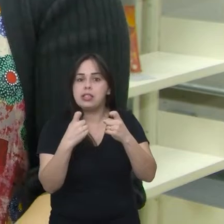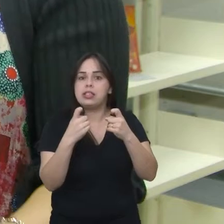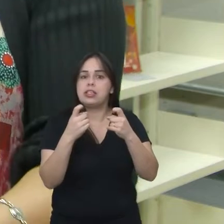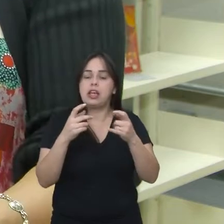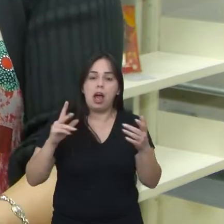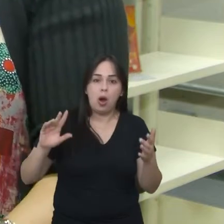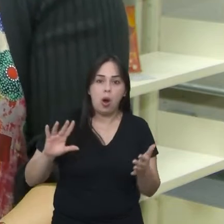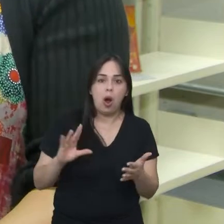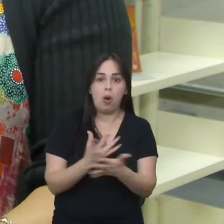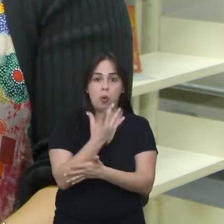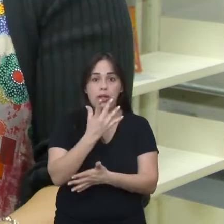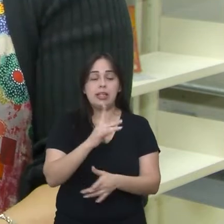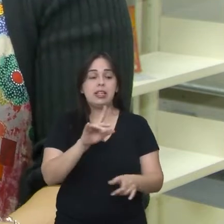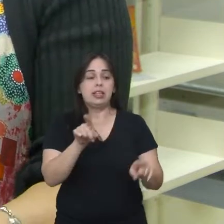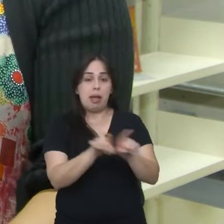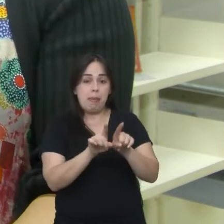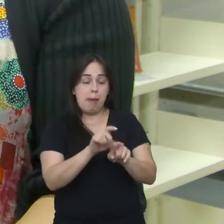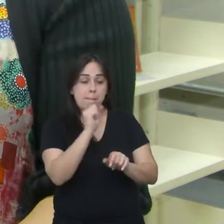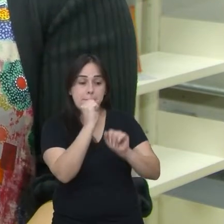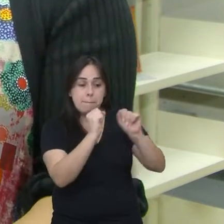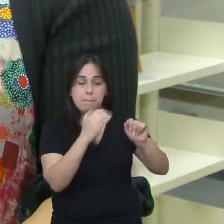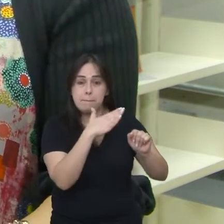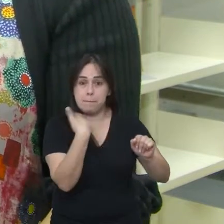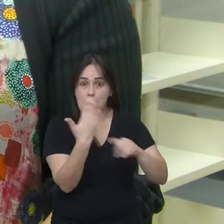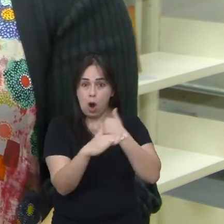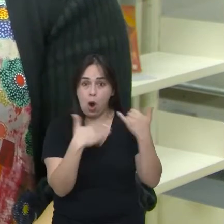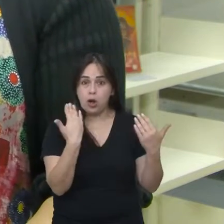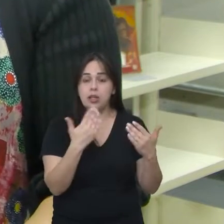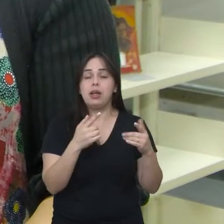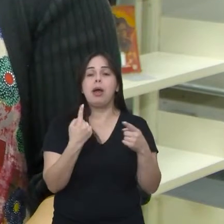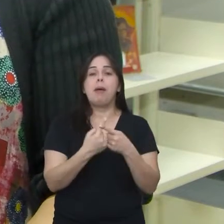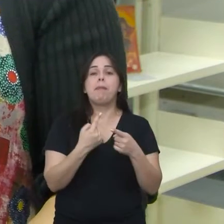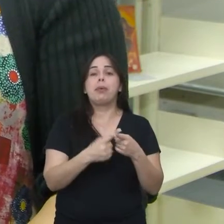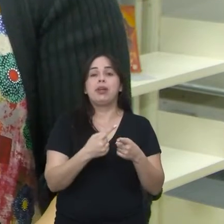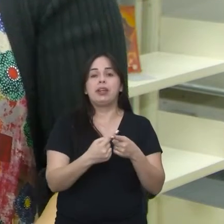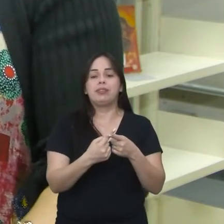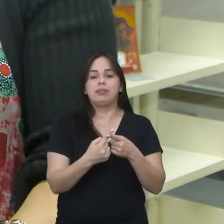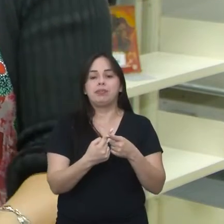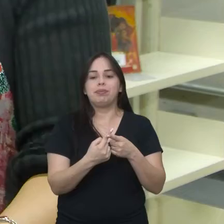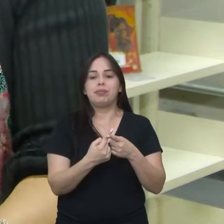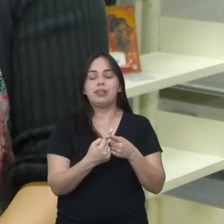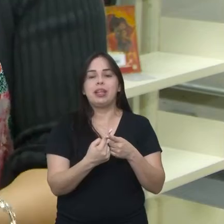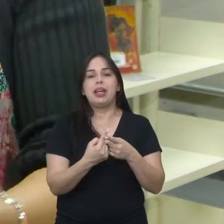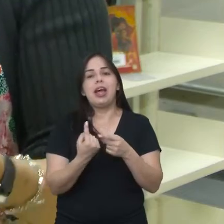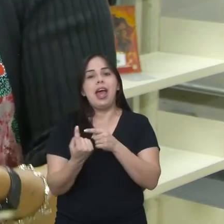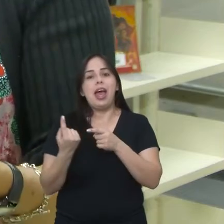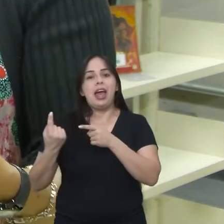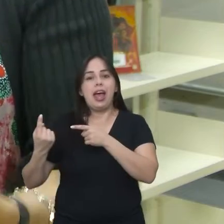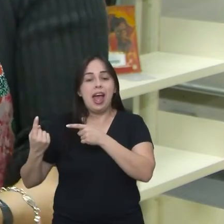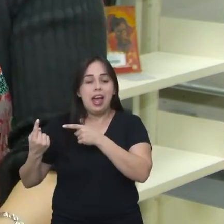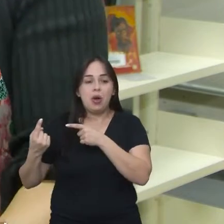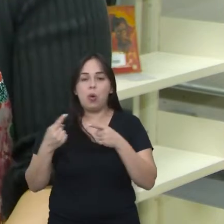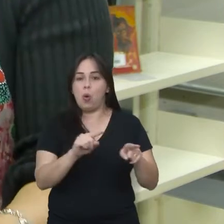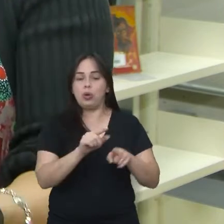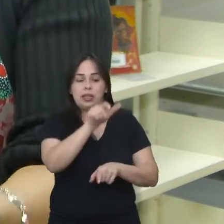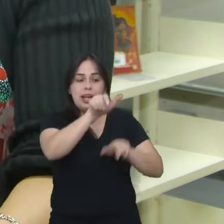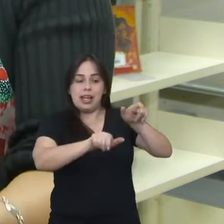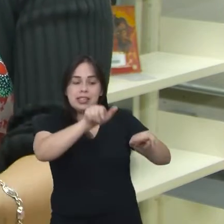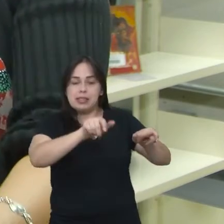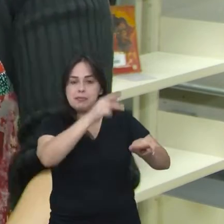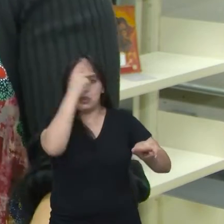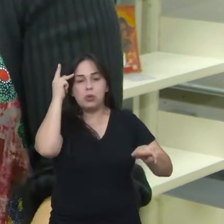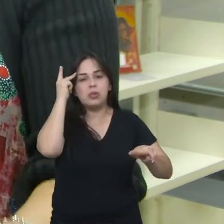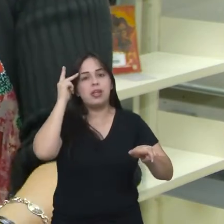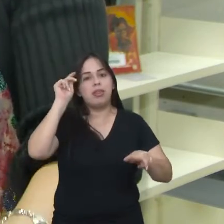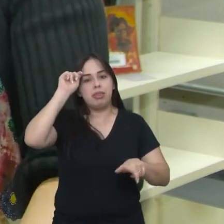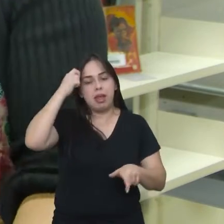que ocasiona ali a morte são violências disparadas contra